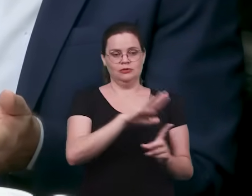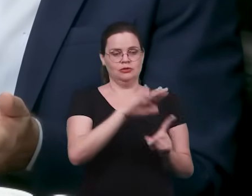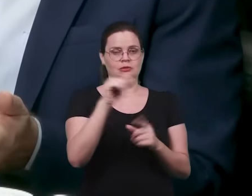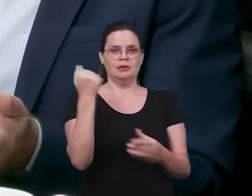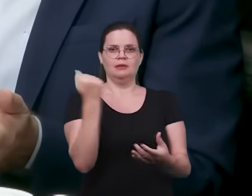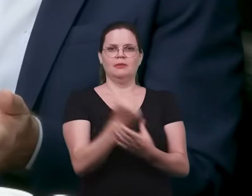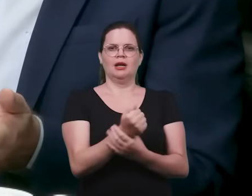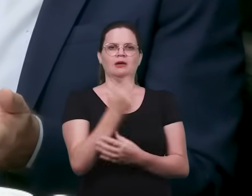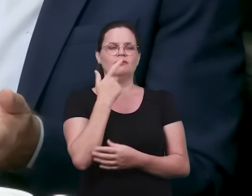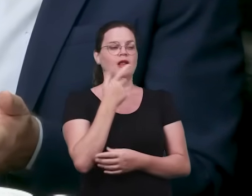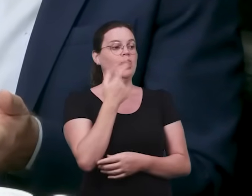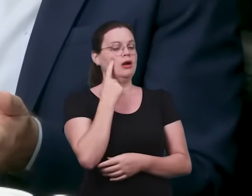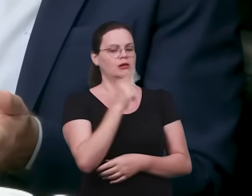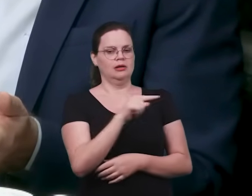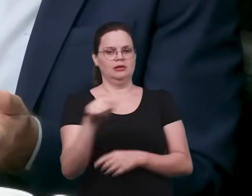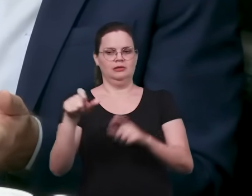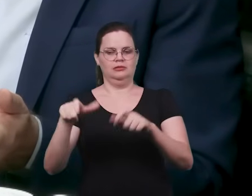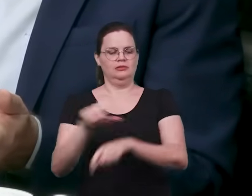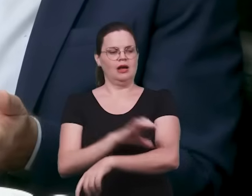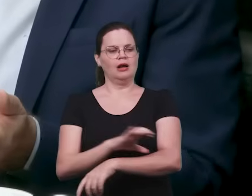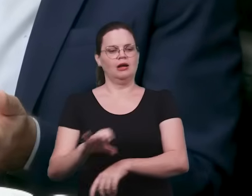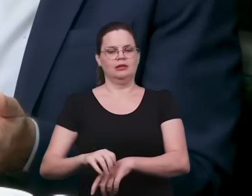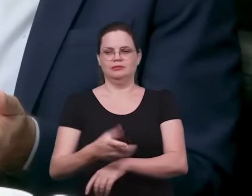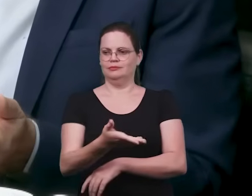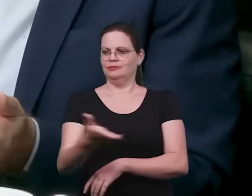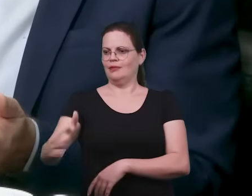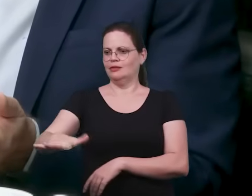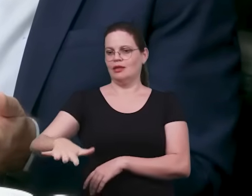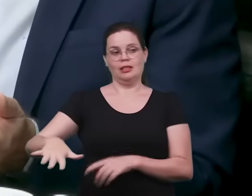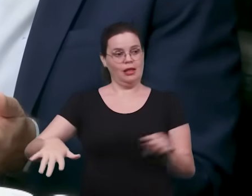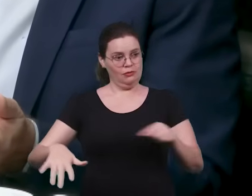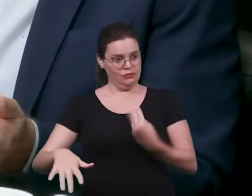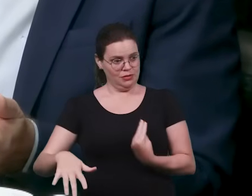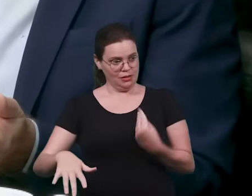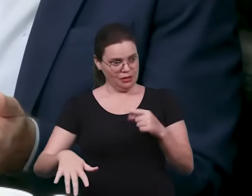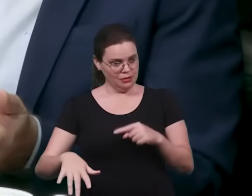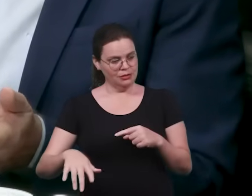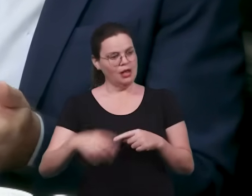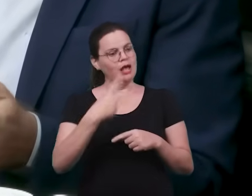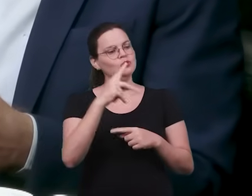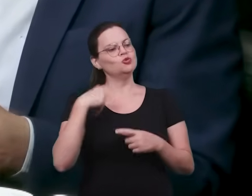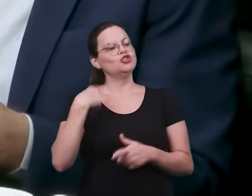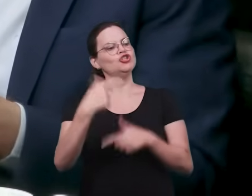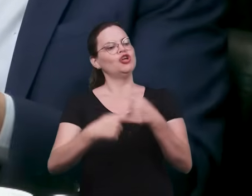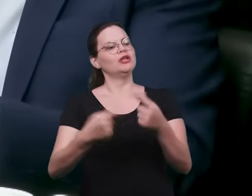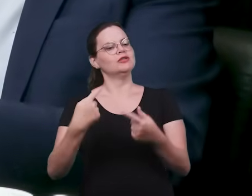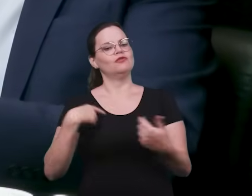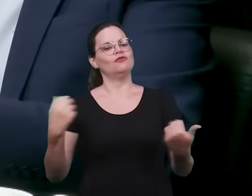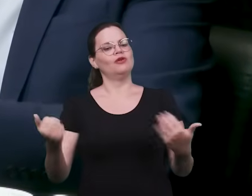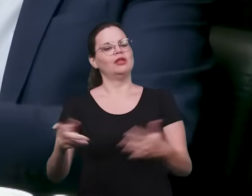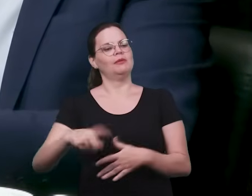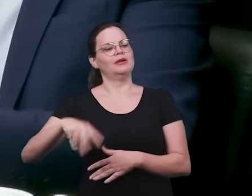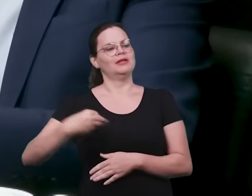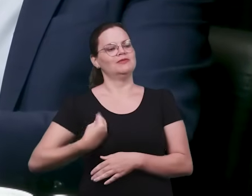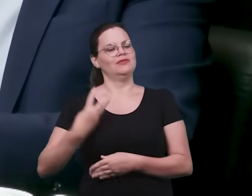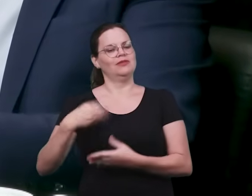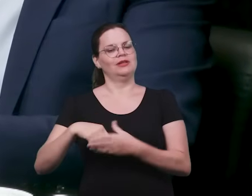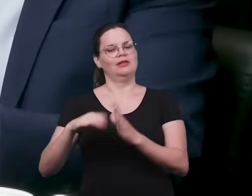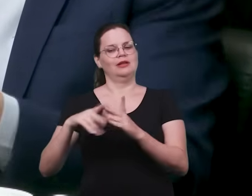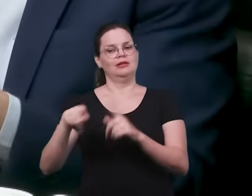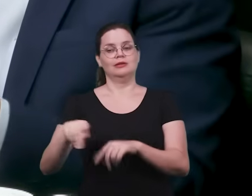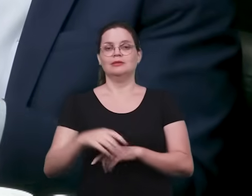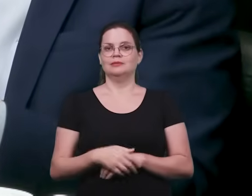diz assim: olha, a tua descendência, Abraão, eu darei esta terra. Então aquela profecia estava prestes